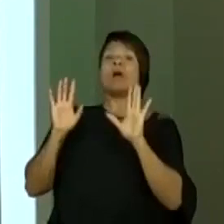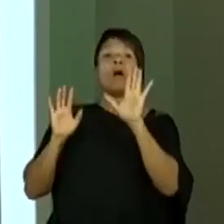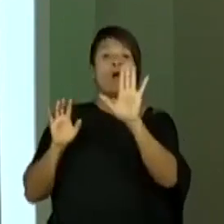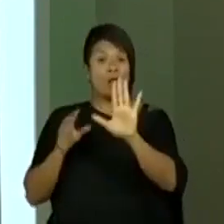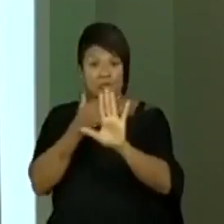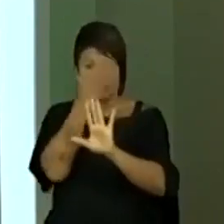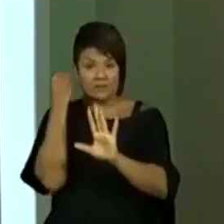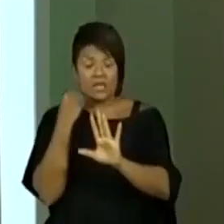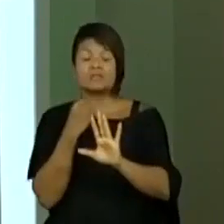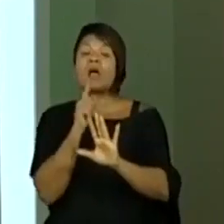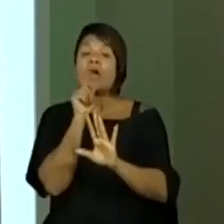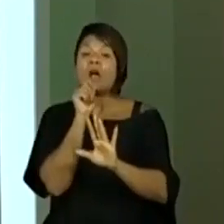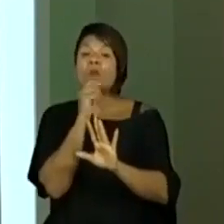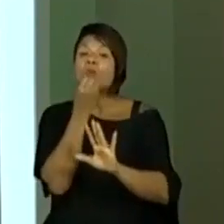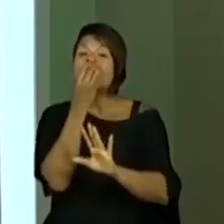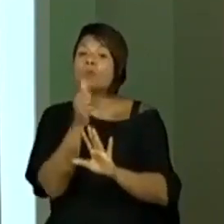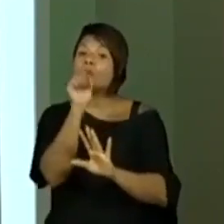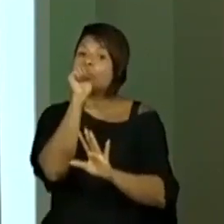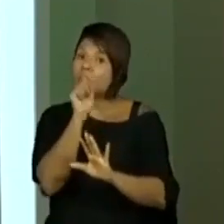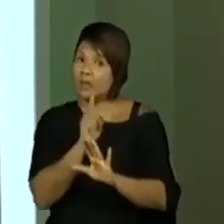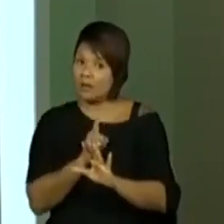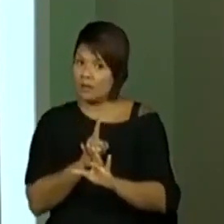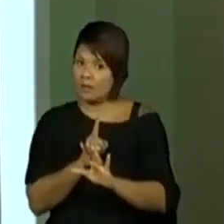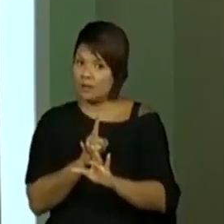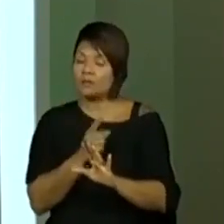água potável.